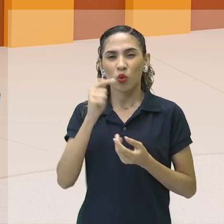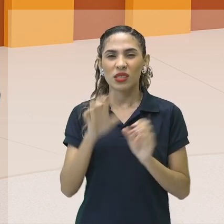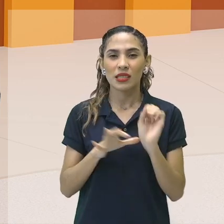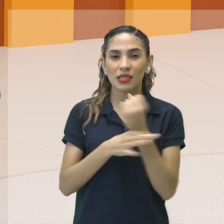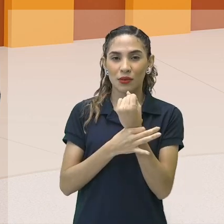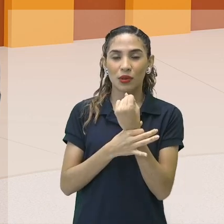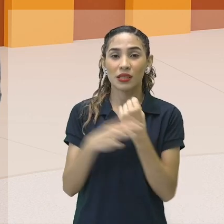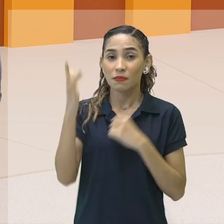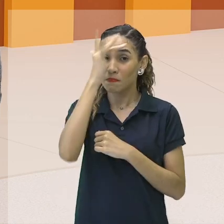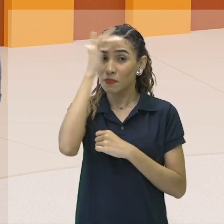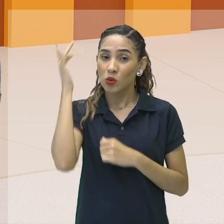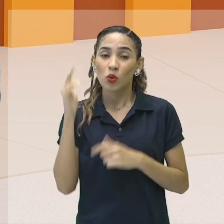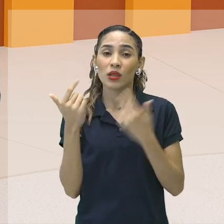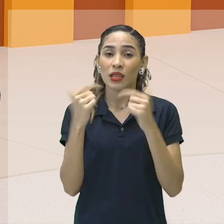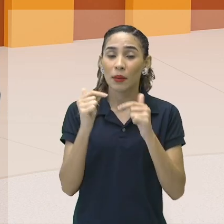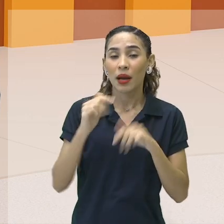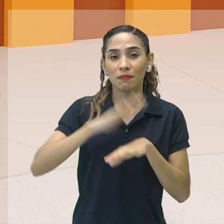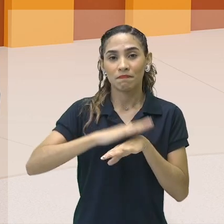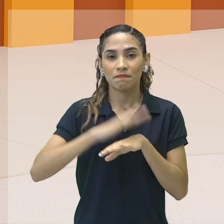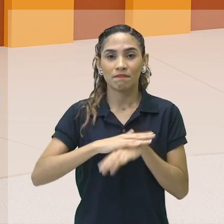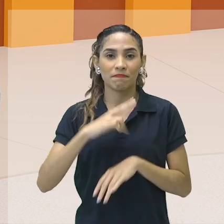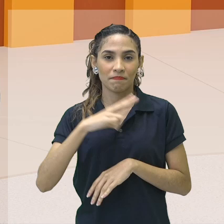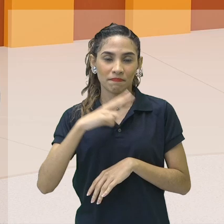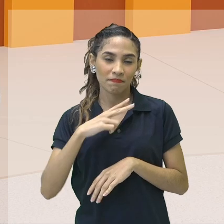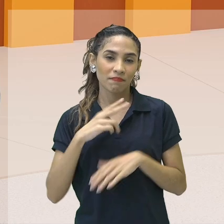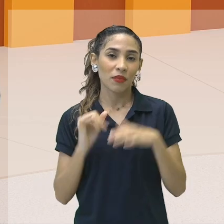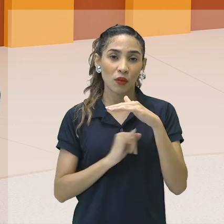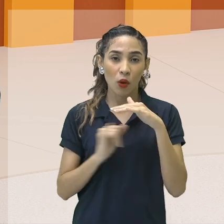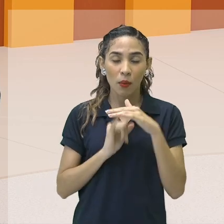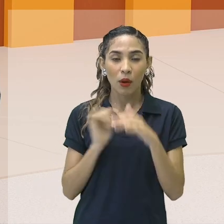trabalhadores que trabalham dessa maneira informal, que nós chamamos de